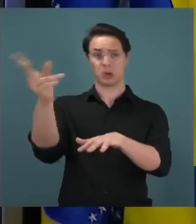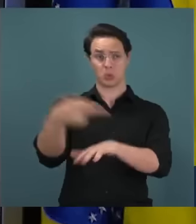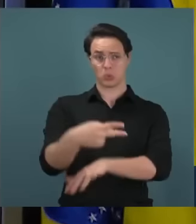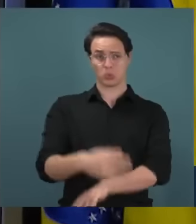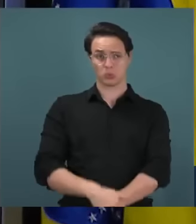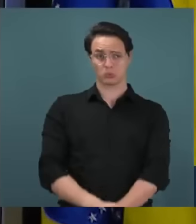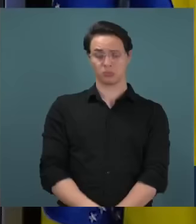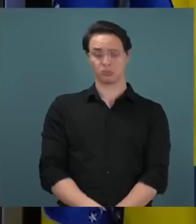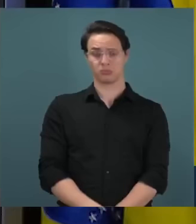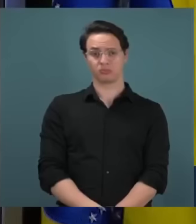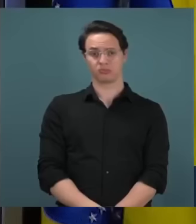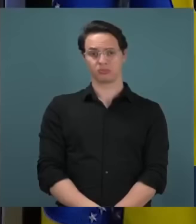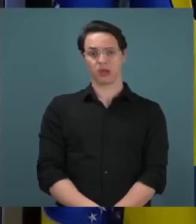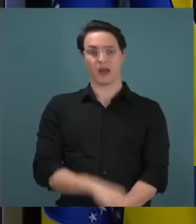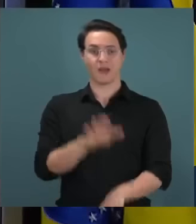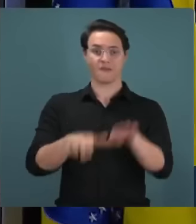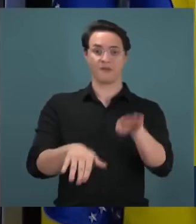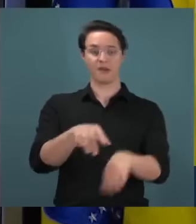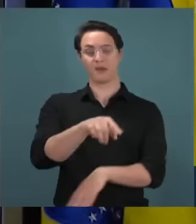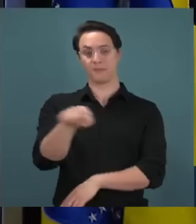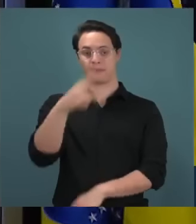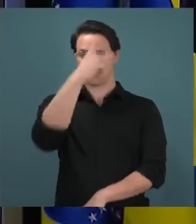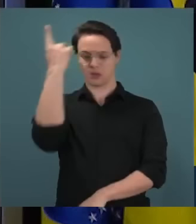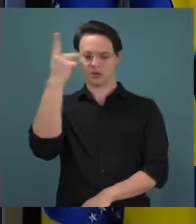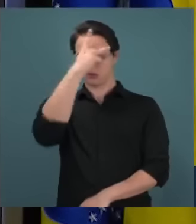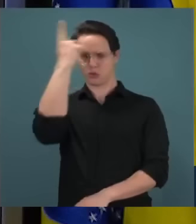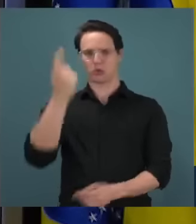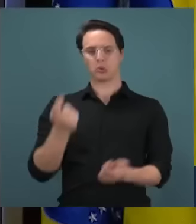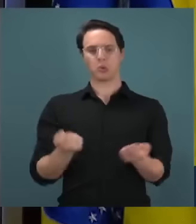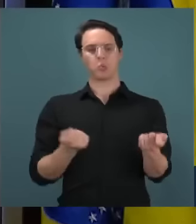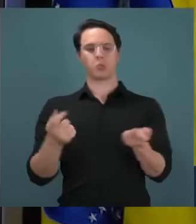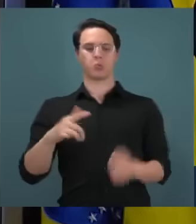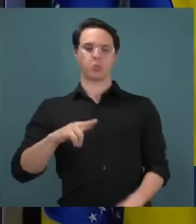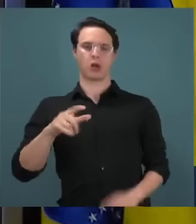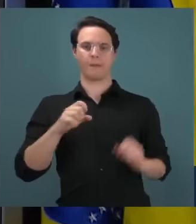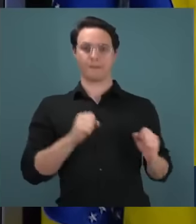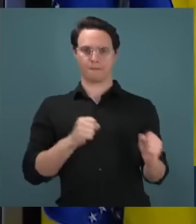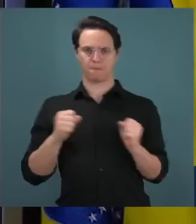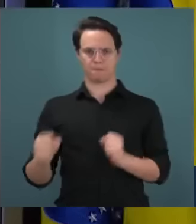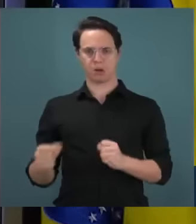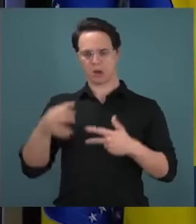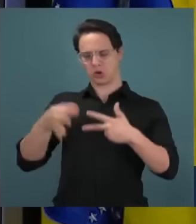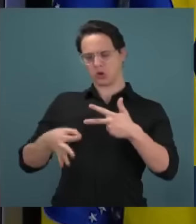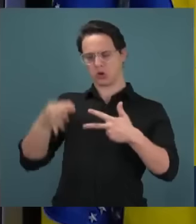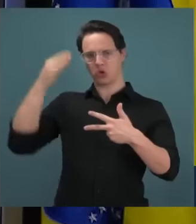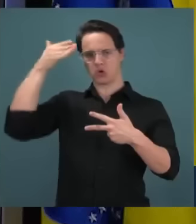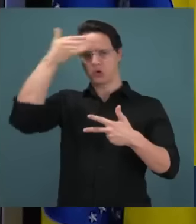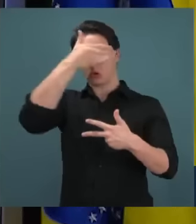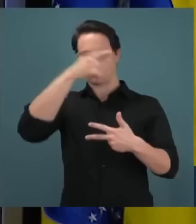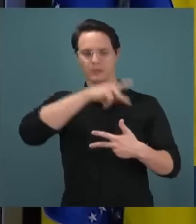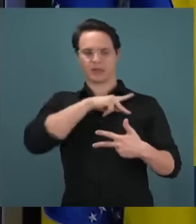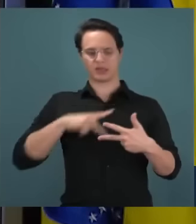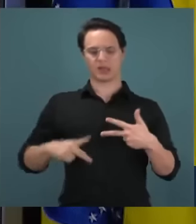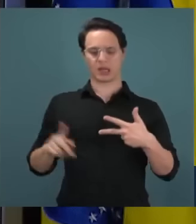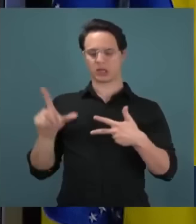Porque muitos pensam que quem está no comando são os poderosos de plantão. Ministro do Supremo, presidente do Senado, presidente da Câmara,